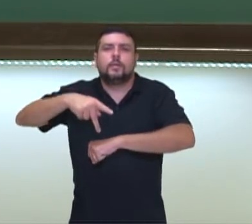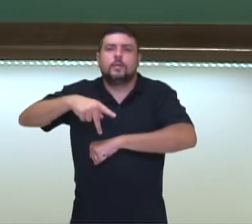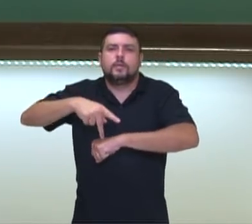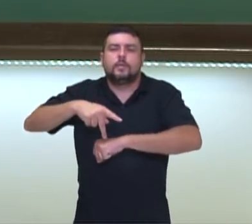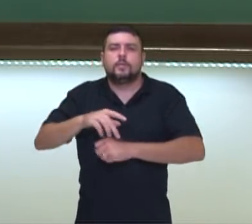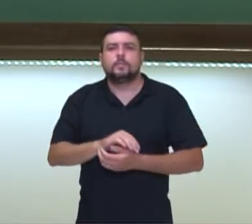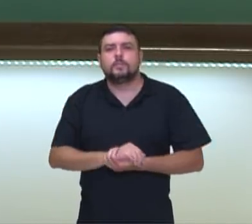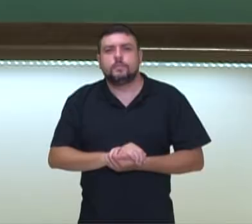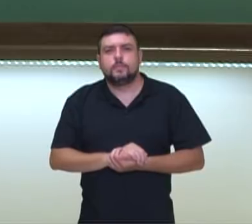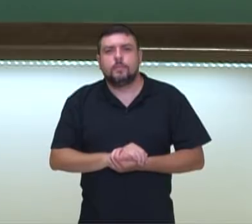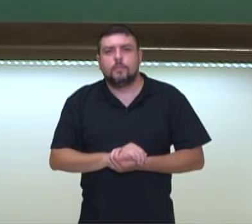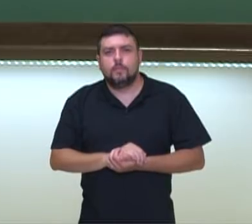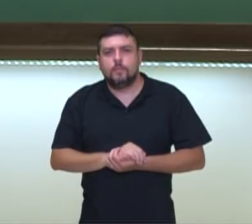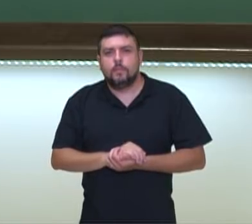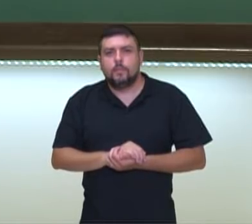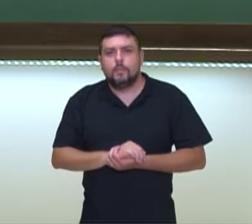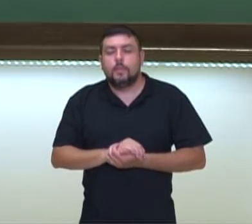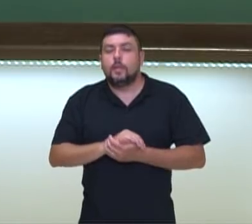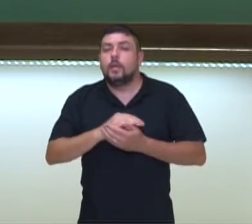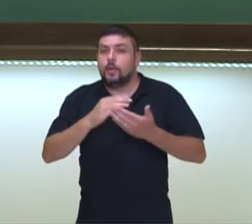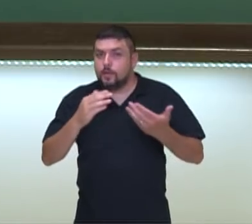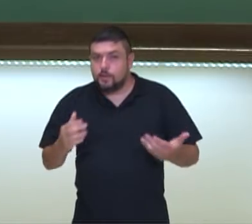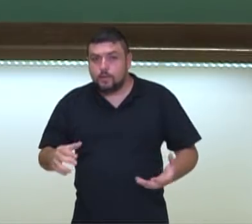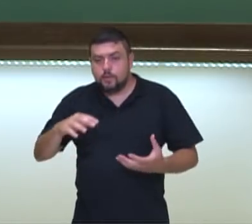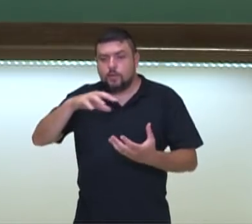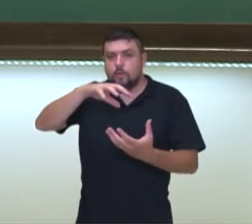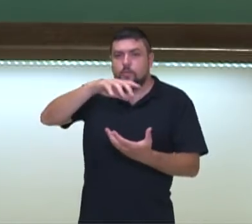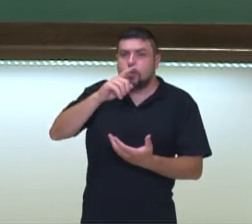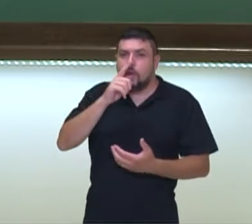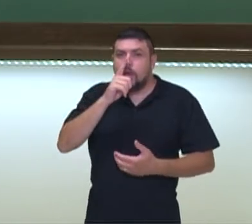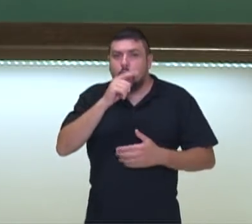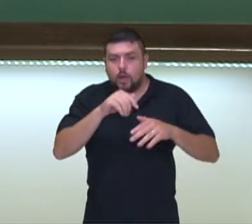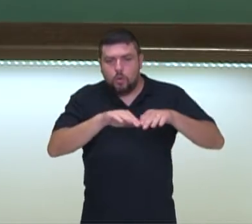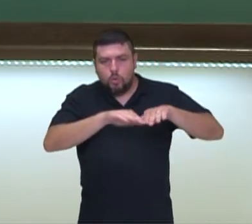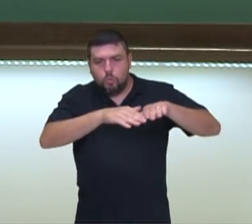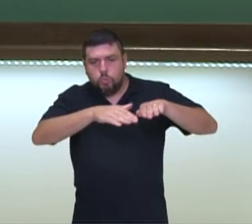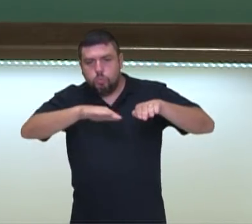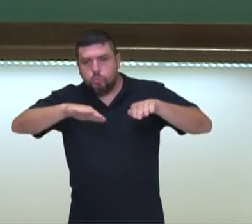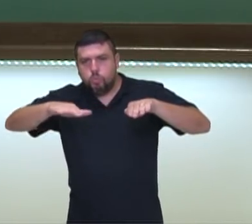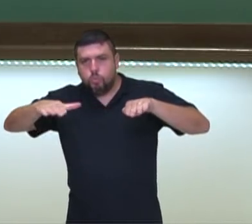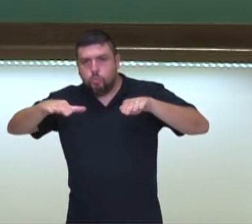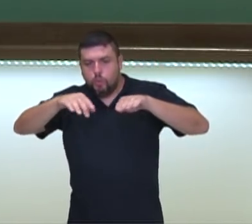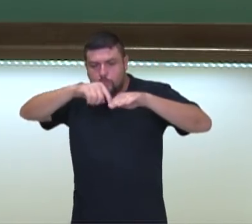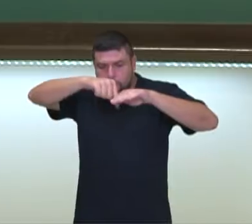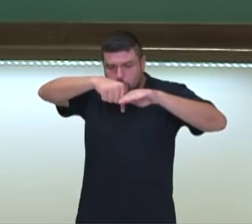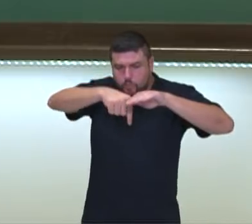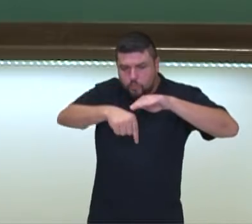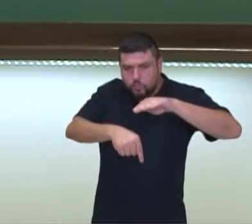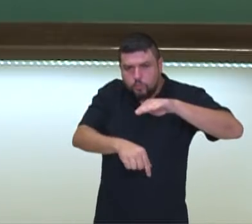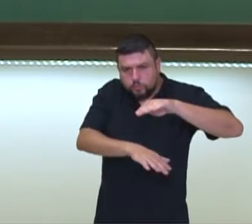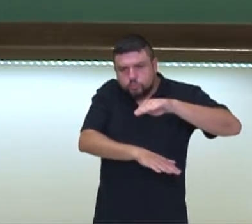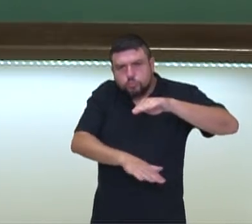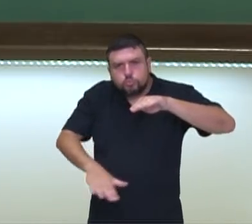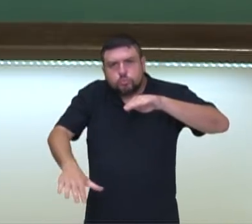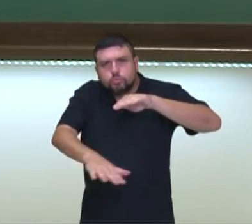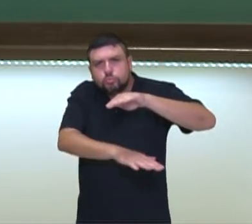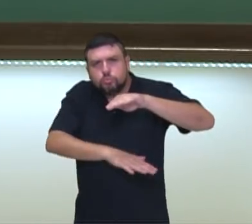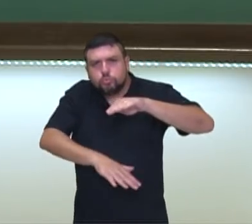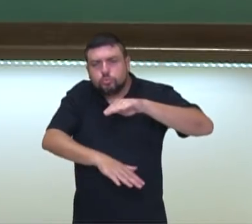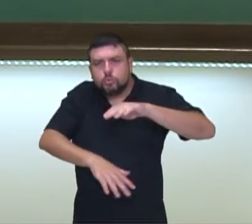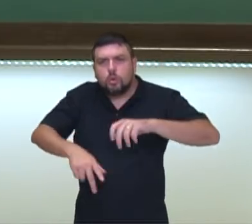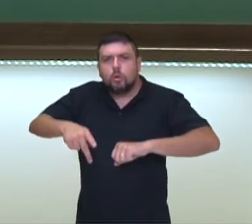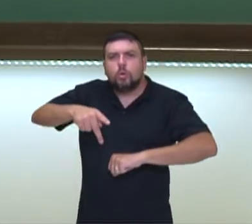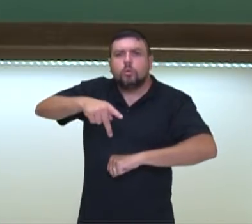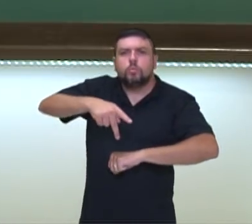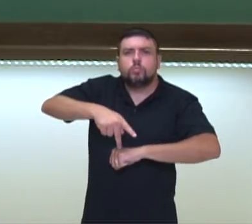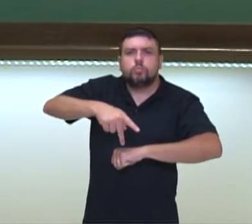parte sólida da litosfera que se encontra abaixo dos oceanos e dos mares é a nossa crosta, o